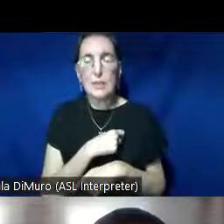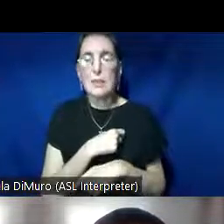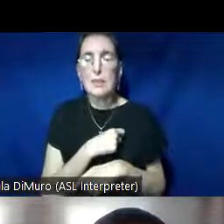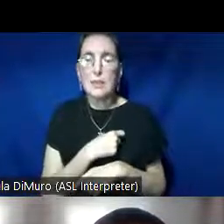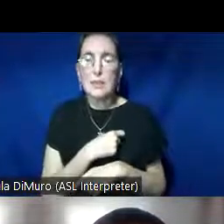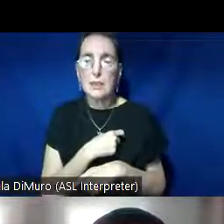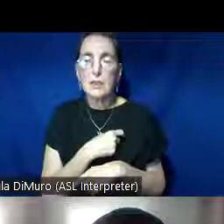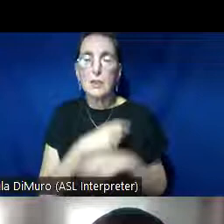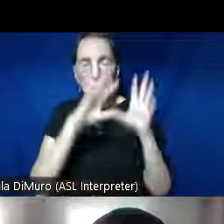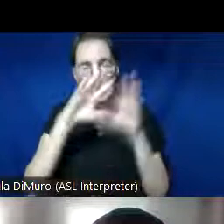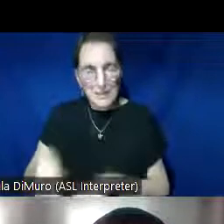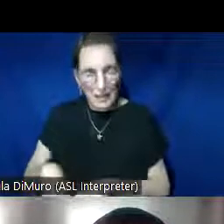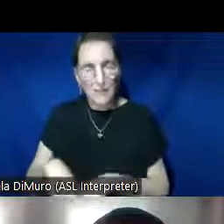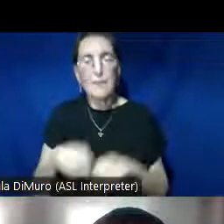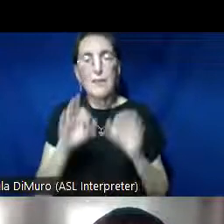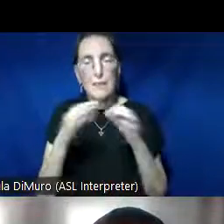aceita